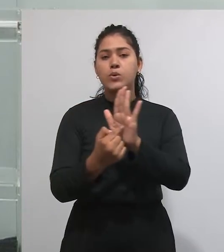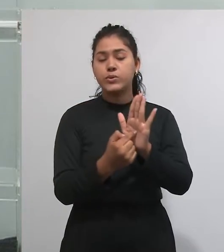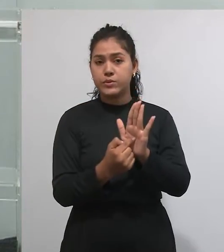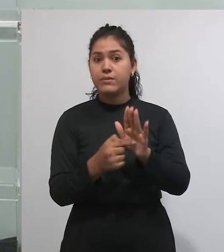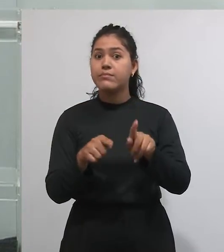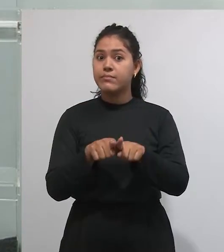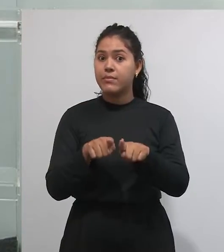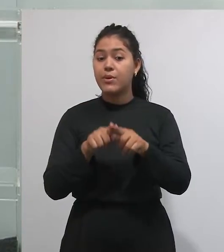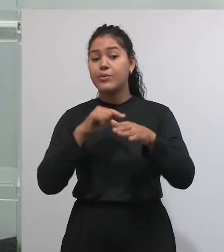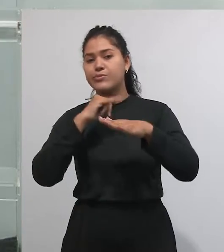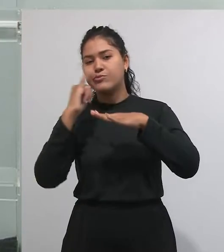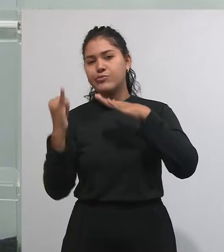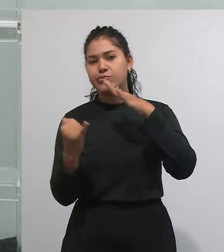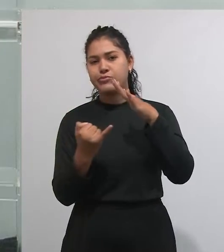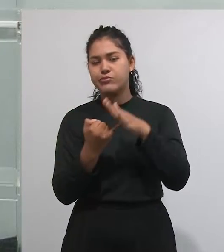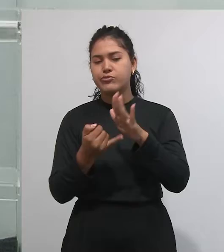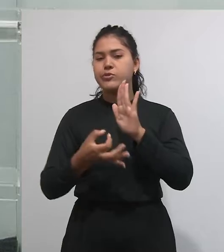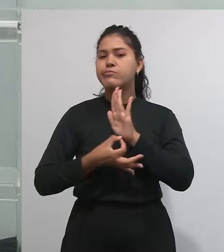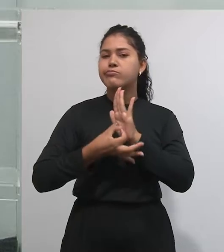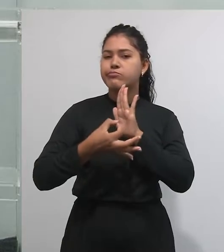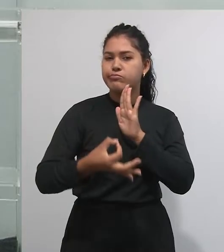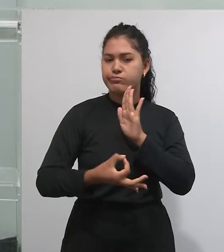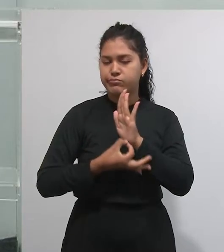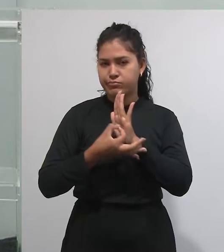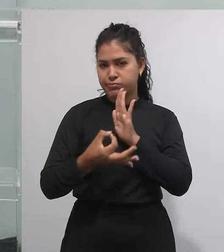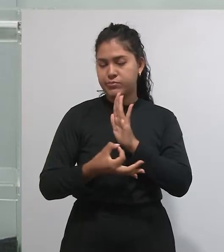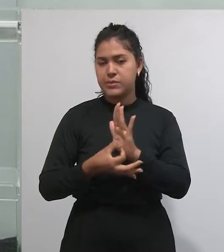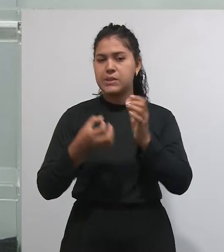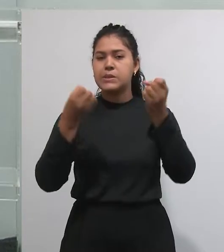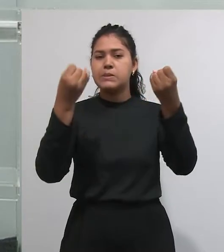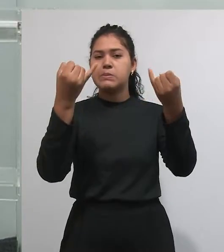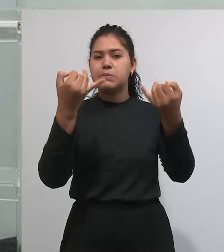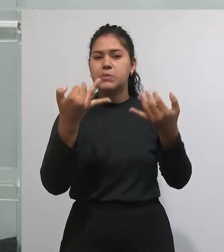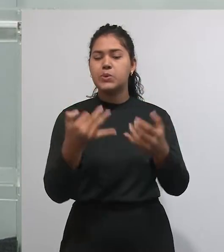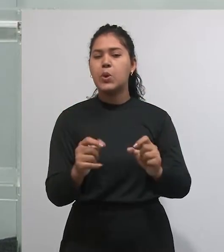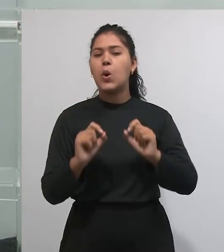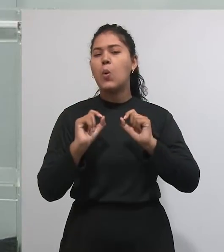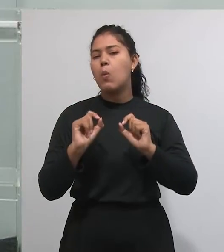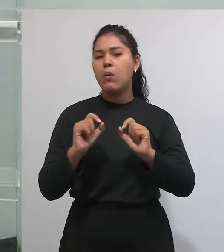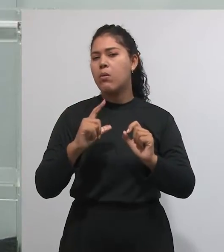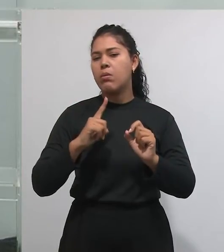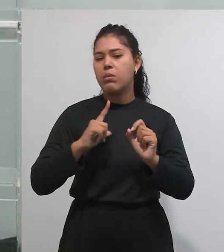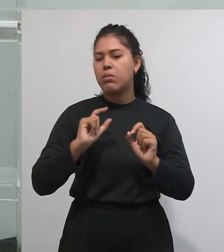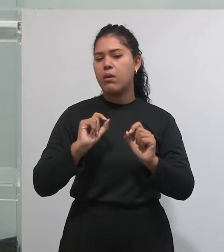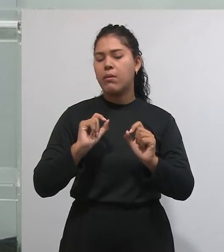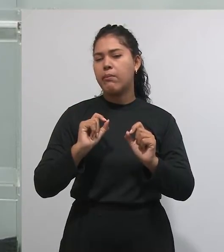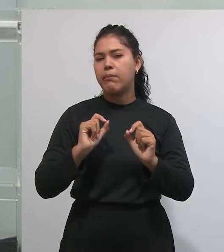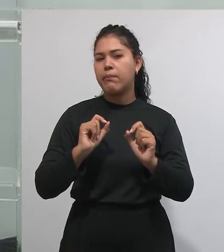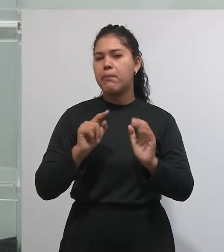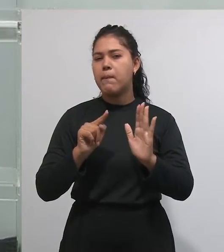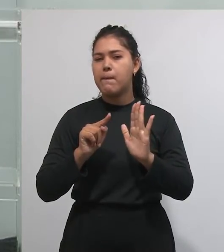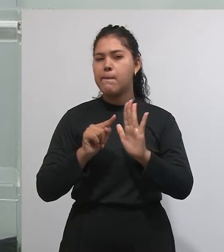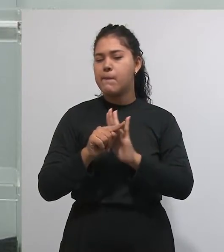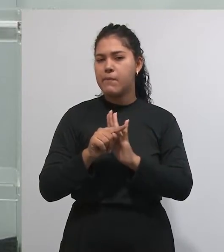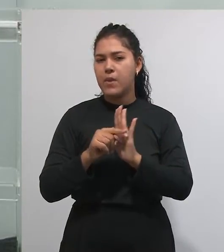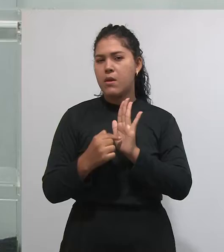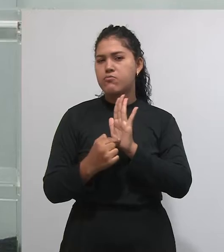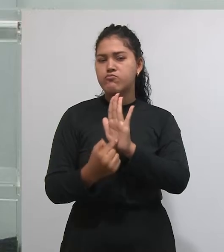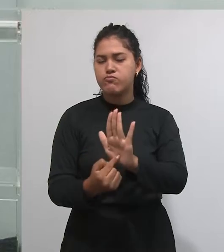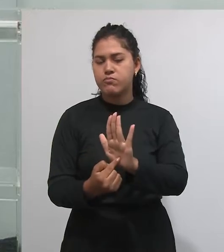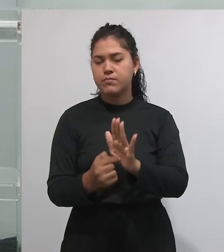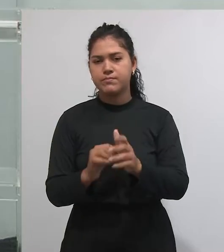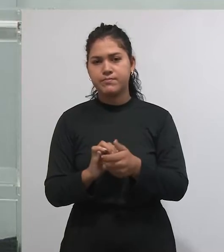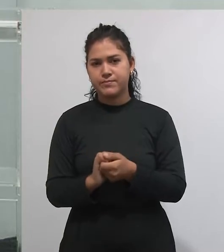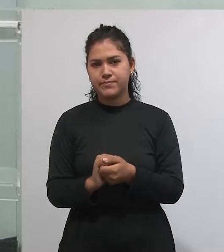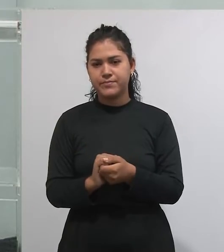declarações de organismos internacionais e de institutos nacionais fazem a seguinte averbação,